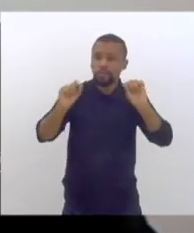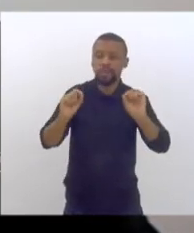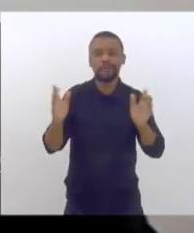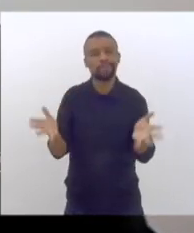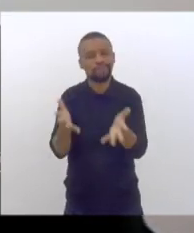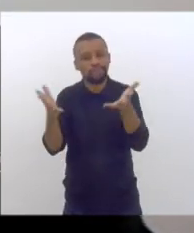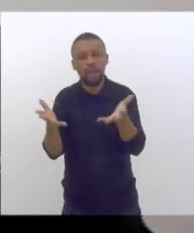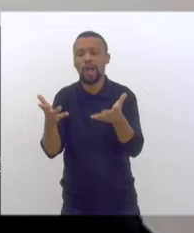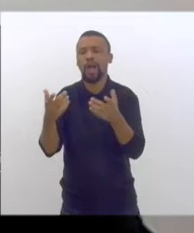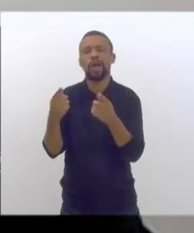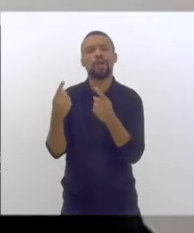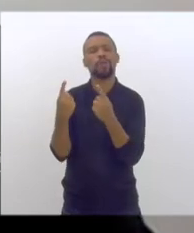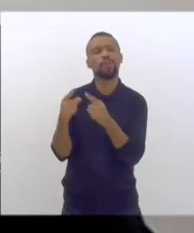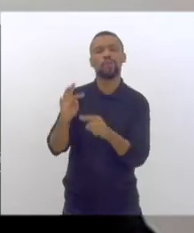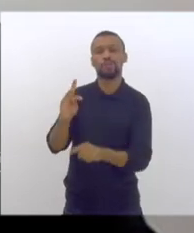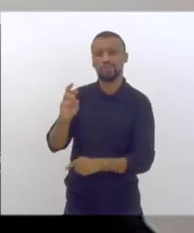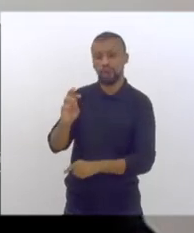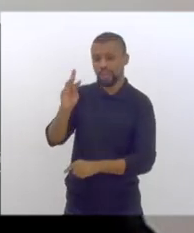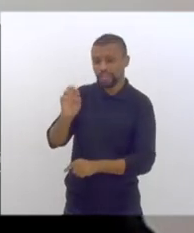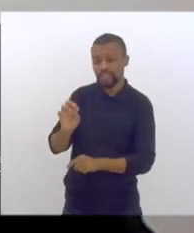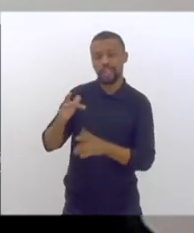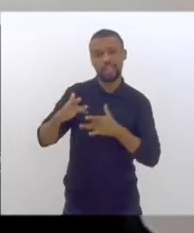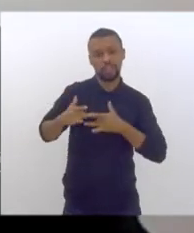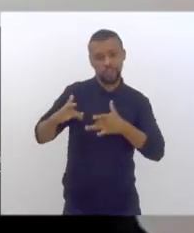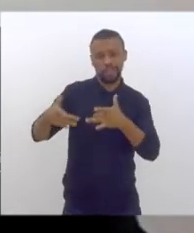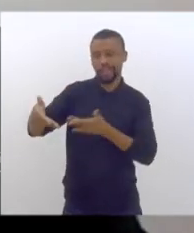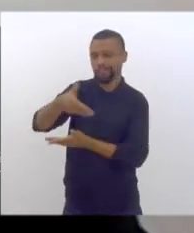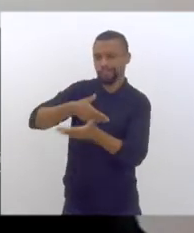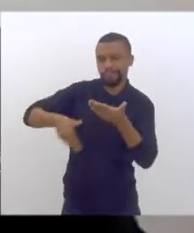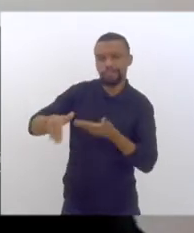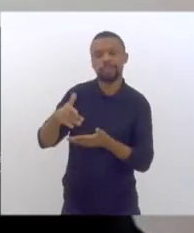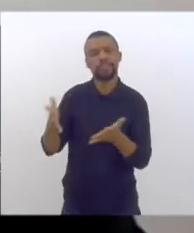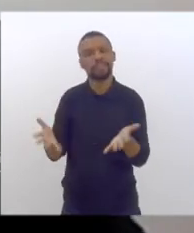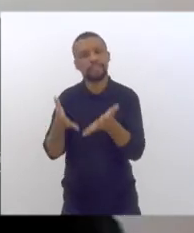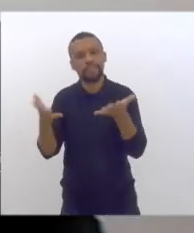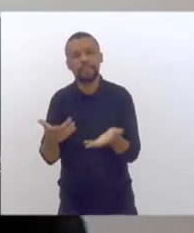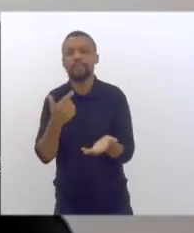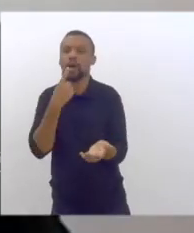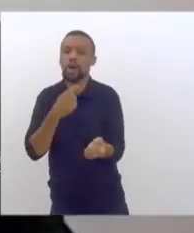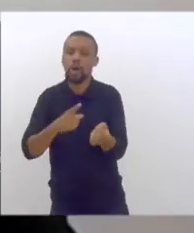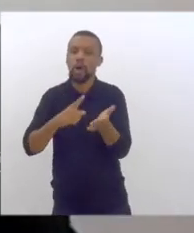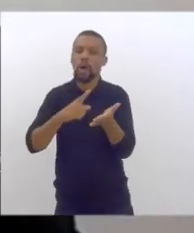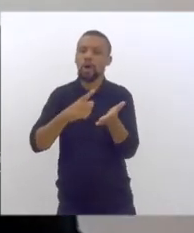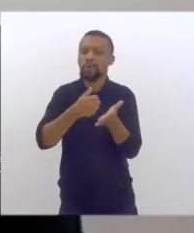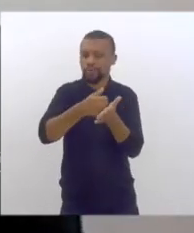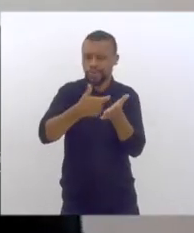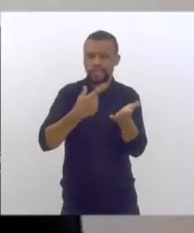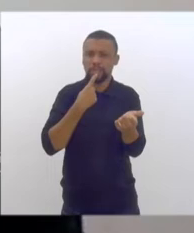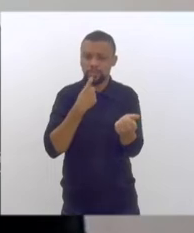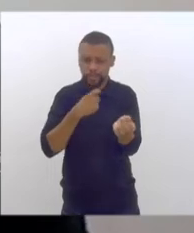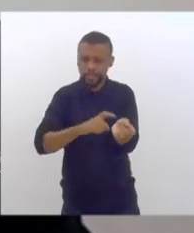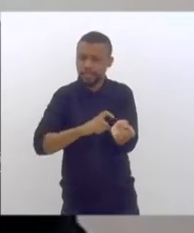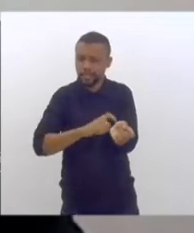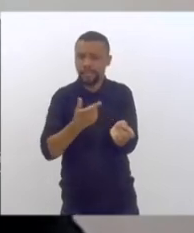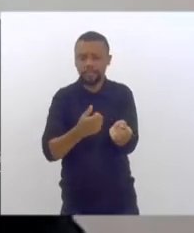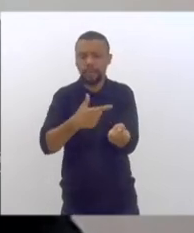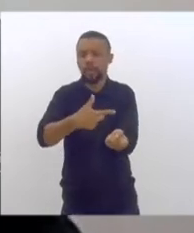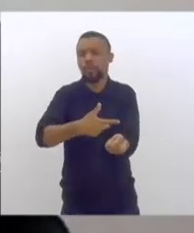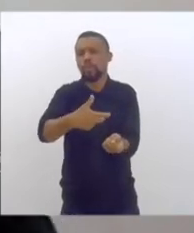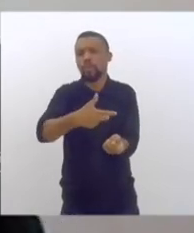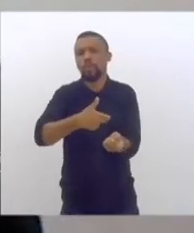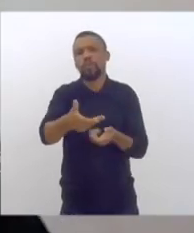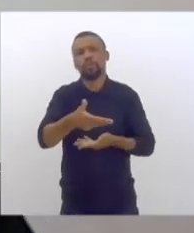no âmbito do Estado do Rio de Janeiro dá outras providências parecer é pela prejudicar habilidade com base na língua de